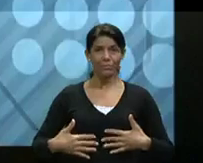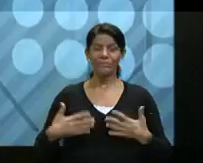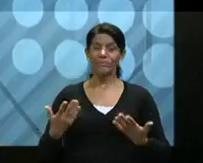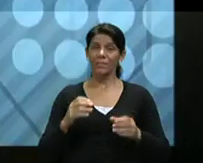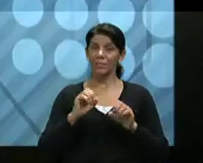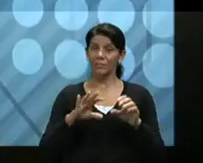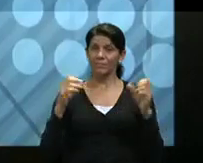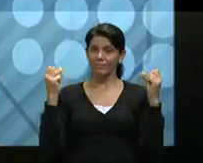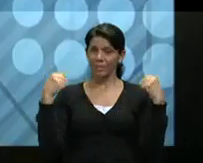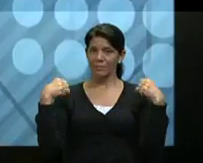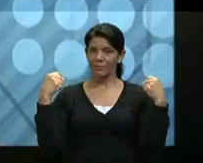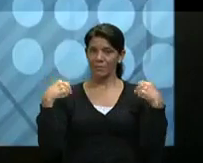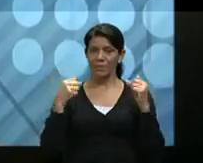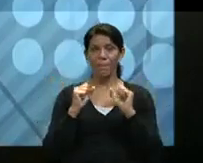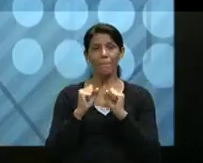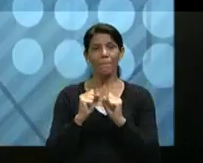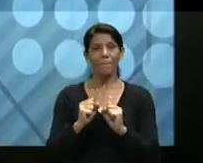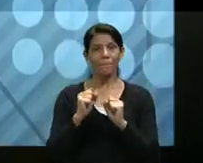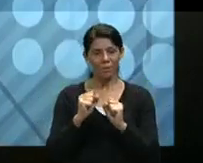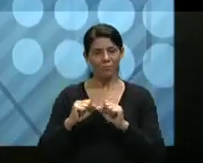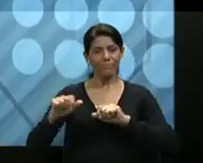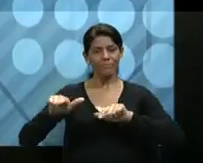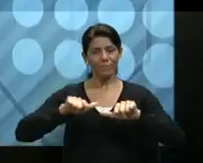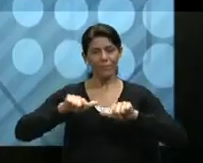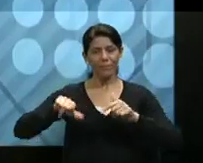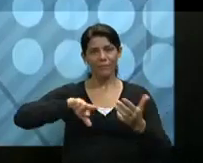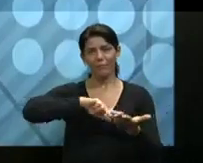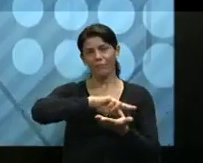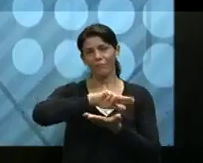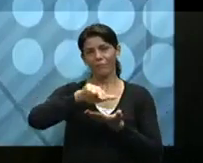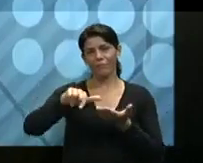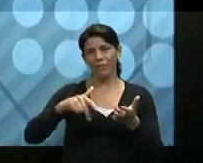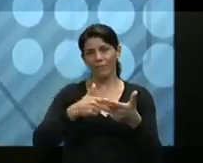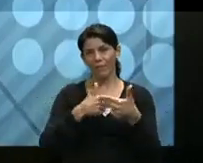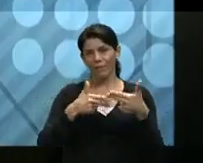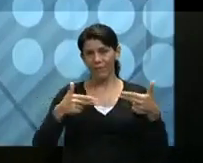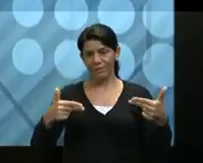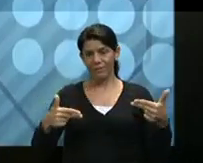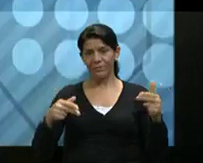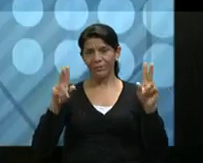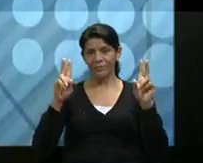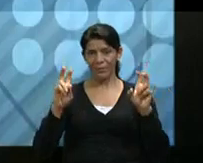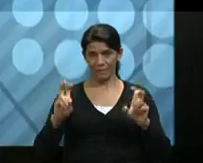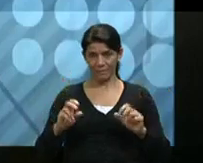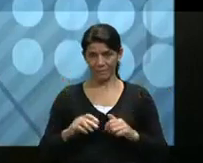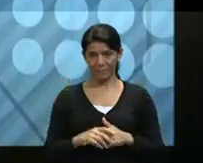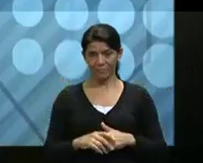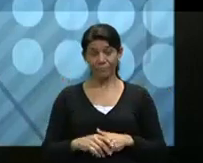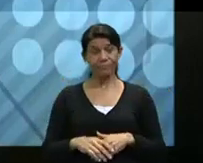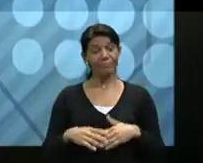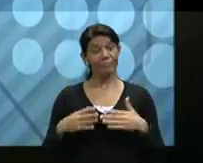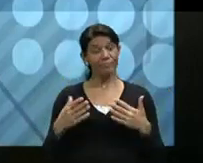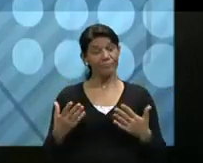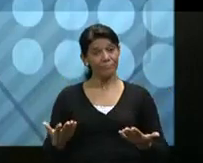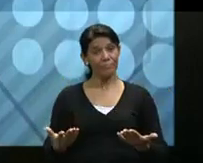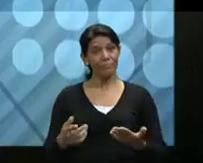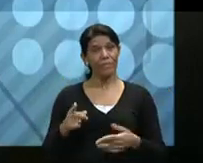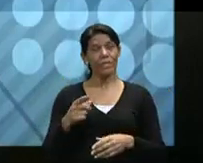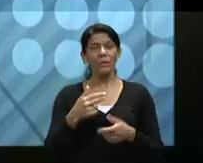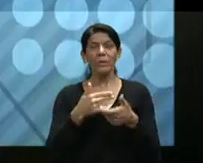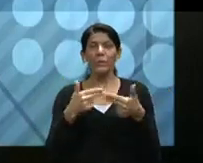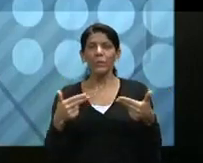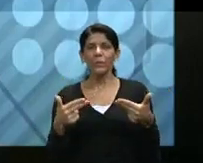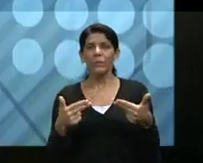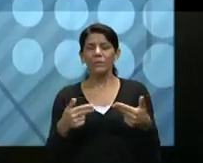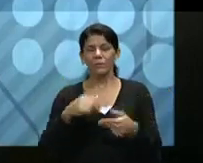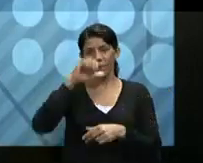a educação física pode sim trabalhar muito com essa temática. E por fim, né, questões